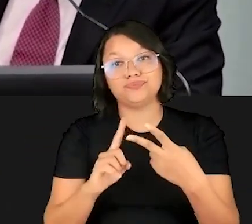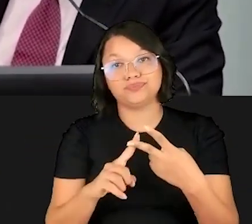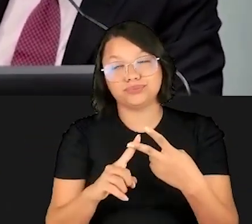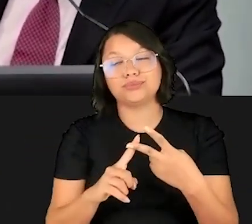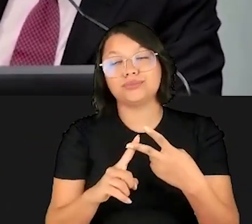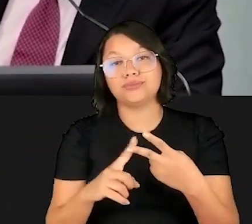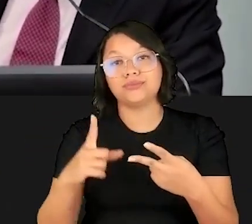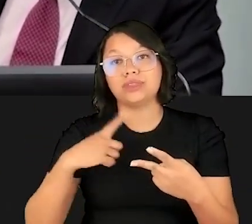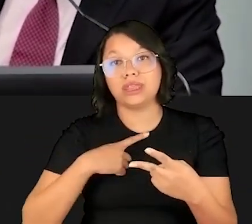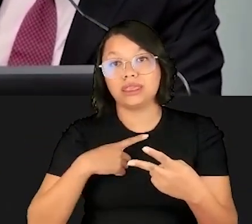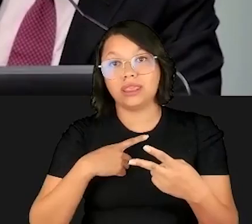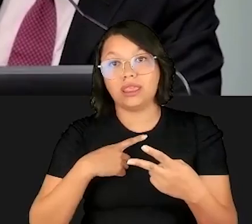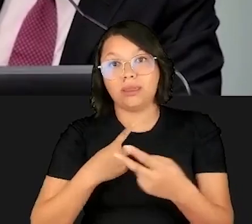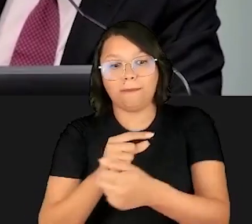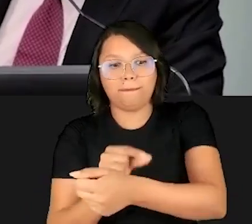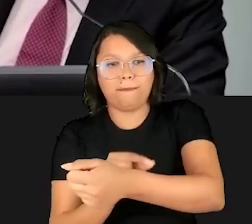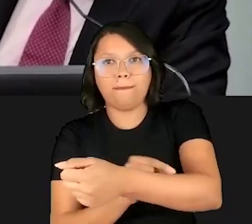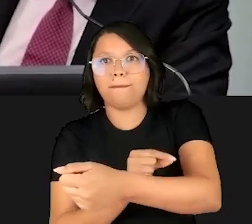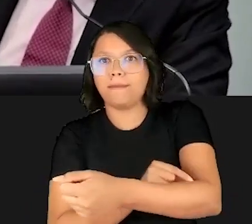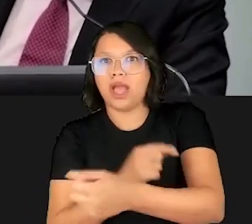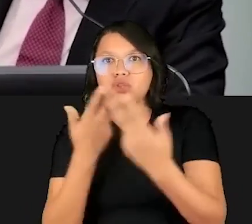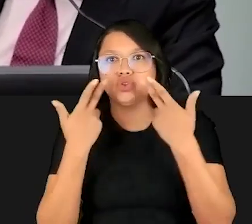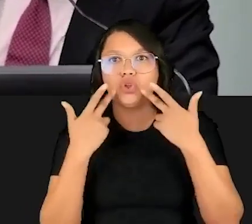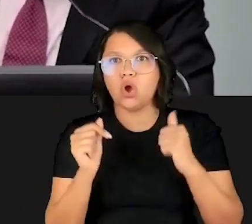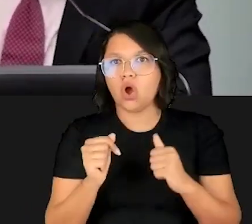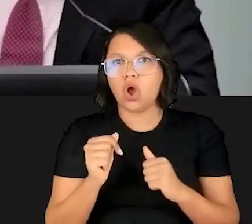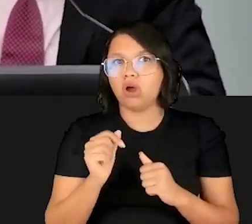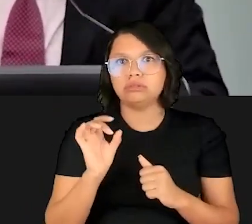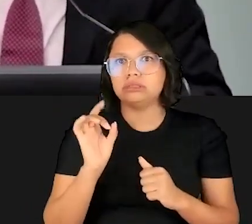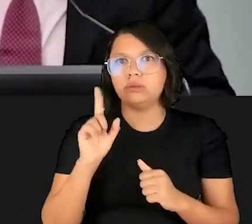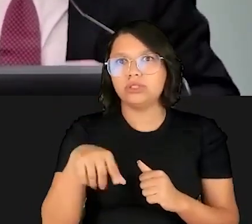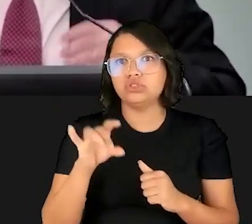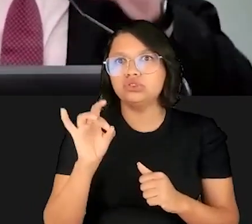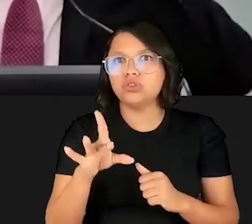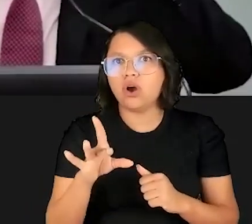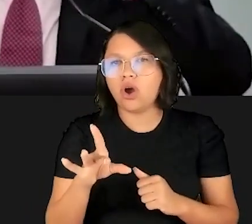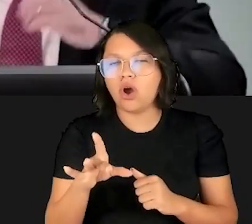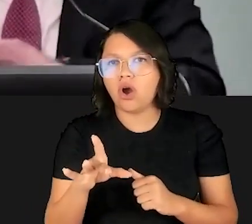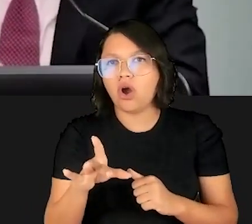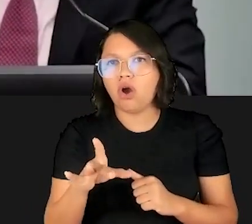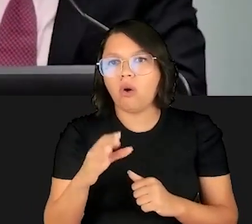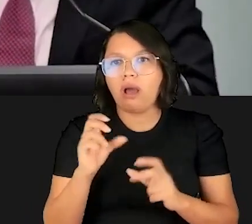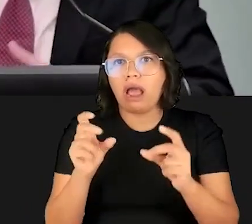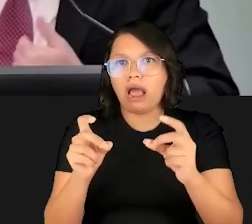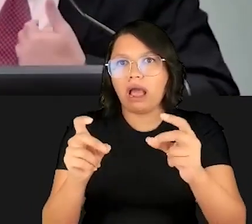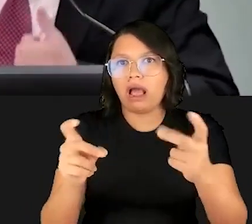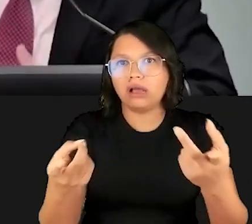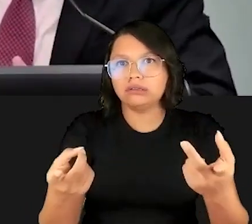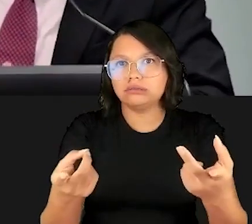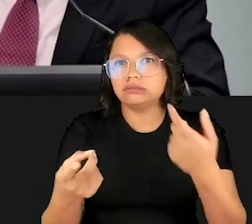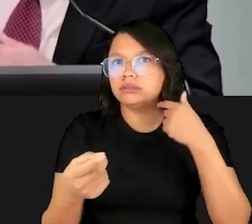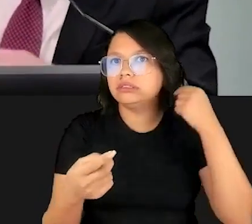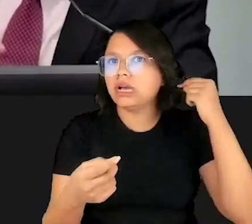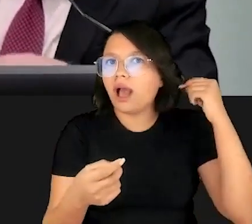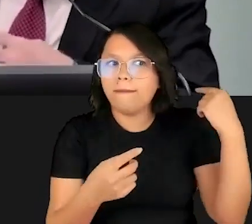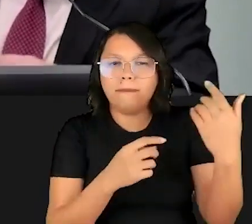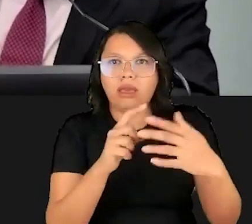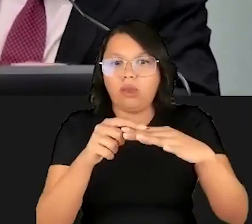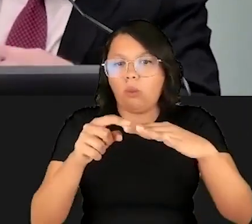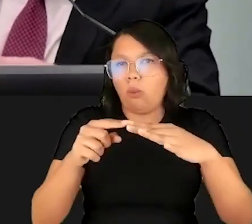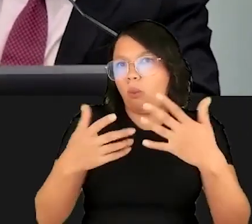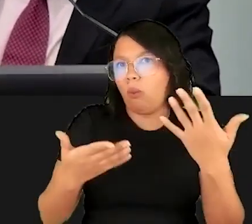tem células normais em replicação, não é só o câncer que replica. Então, células do cabelo, das unhas, do intestino, elas